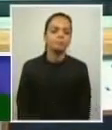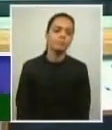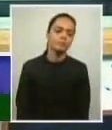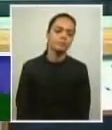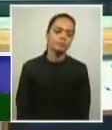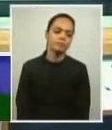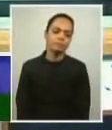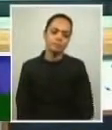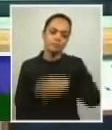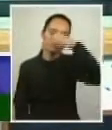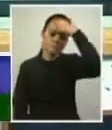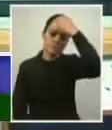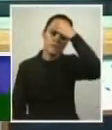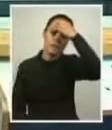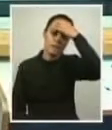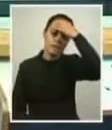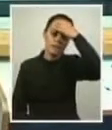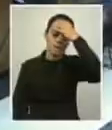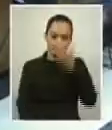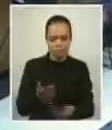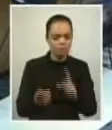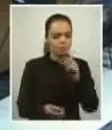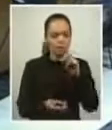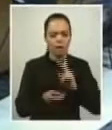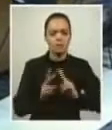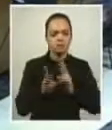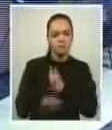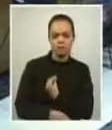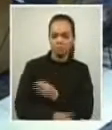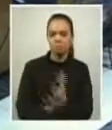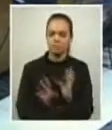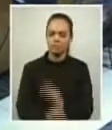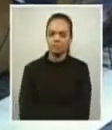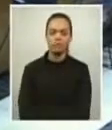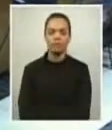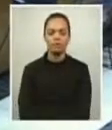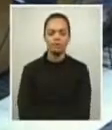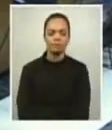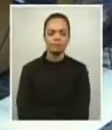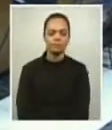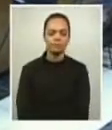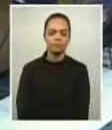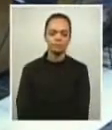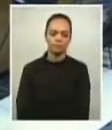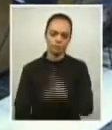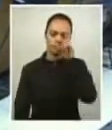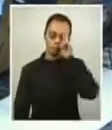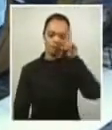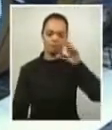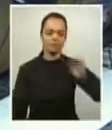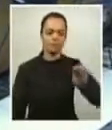a monarquia não foi instituída ela continuou a existir o chefe de